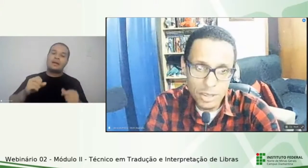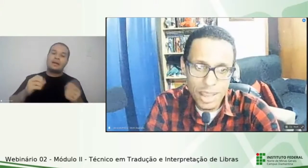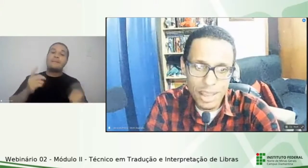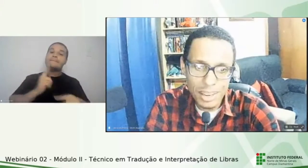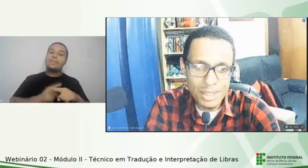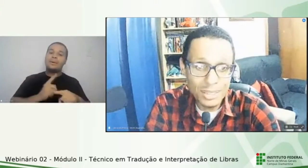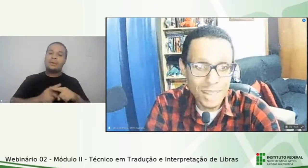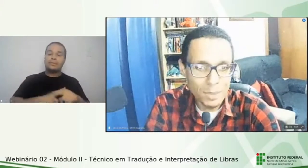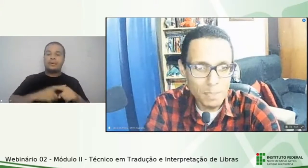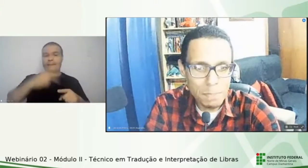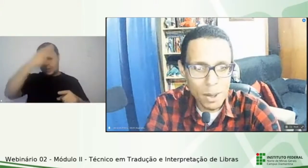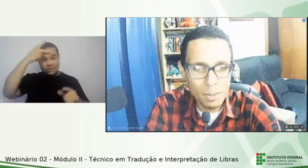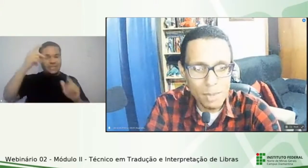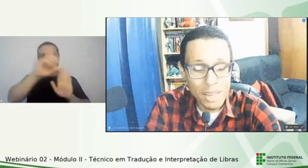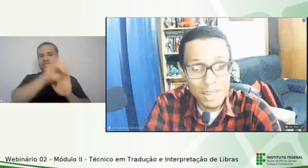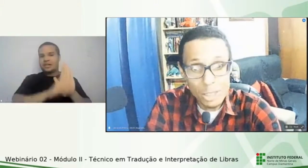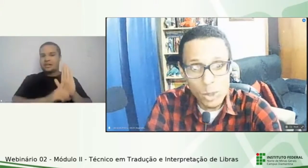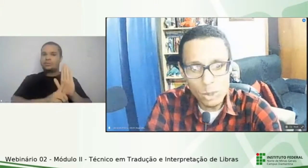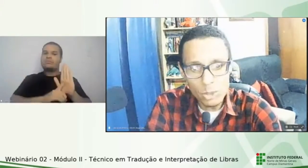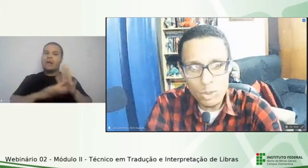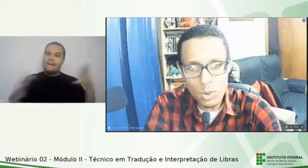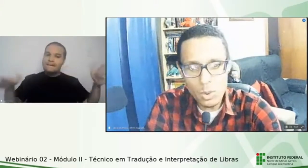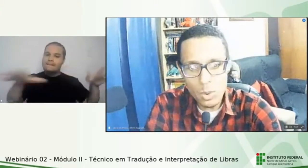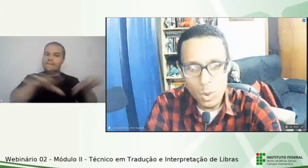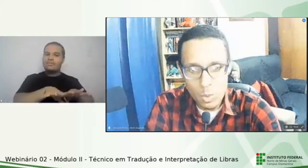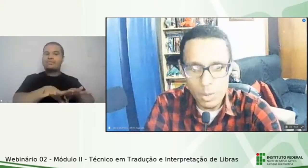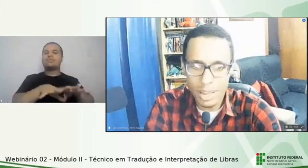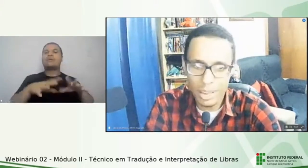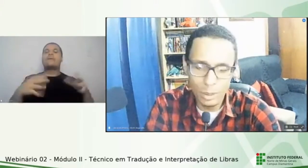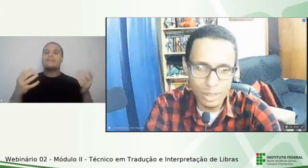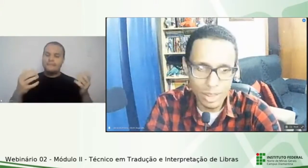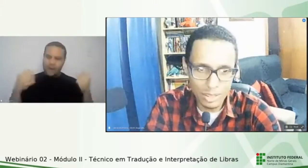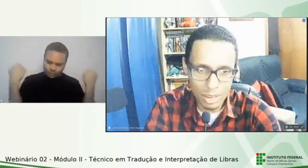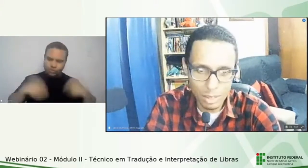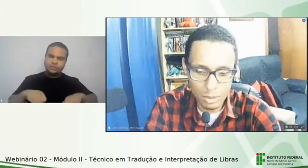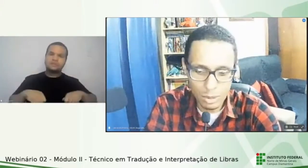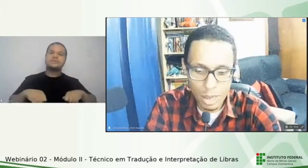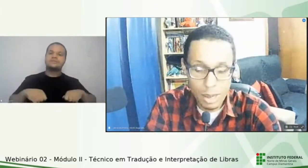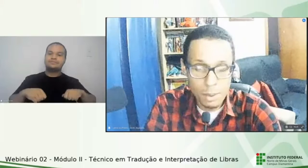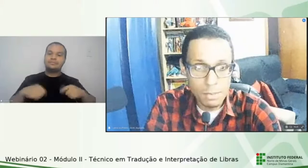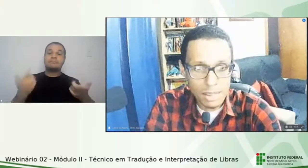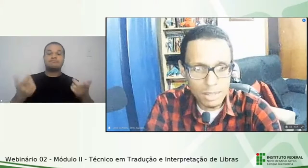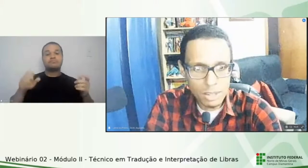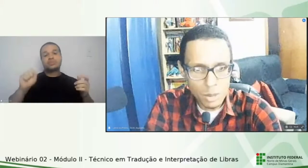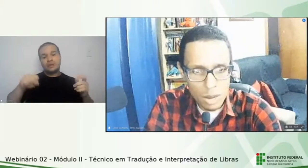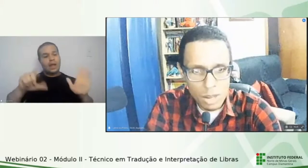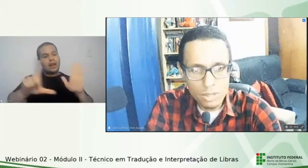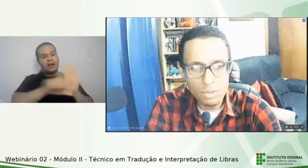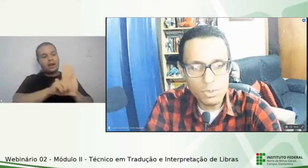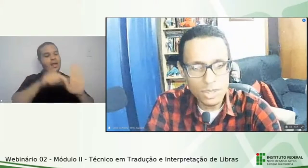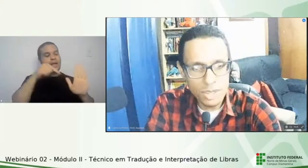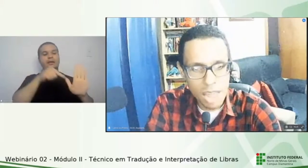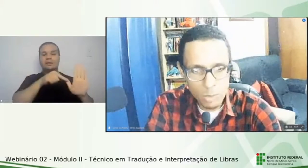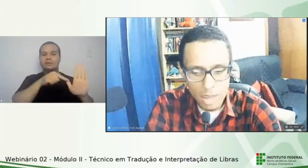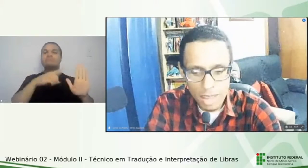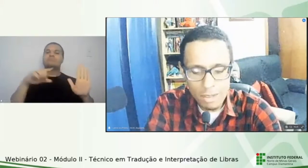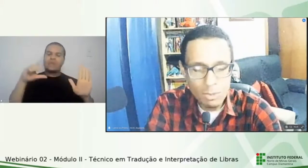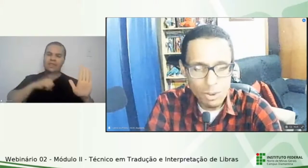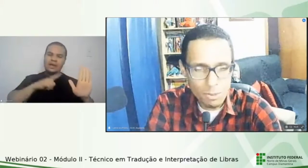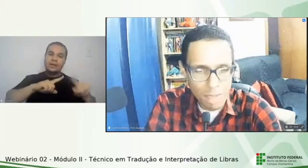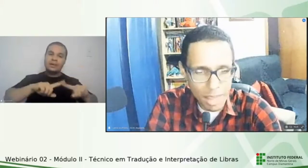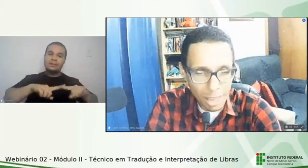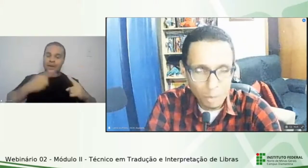Sabemos que a lei está no papel, mas nem todos cumprem aquilo que está escrito. Mas se nós não fizermos aí